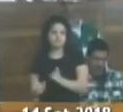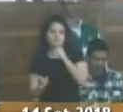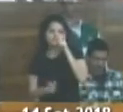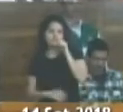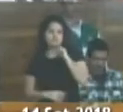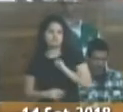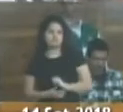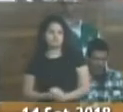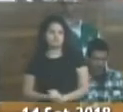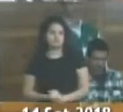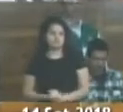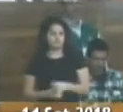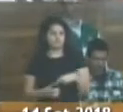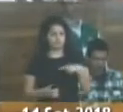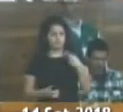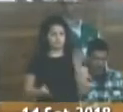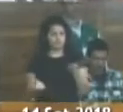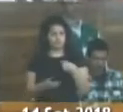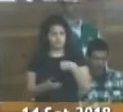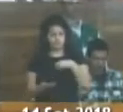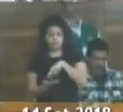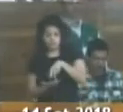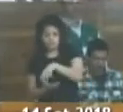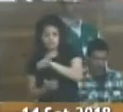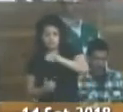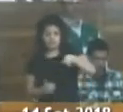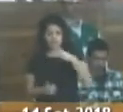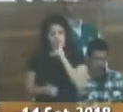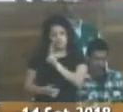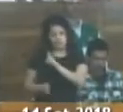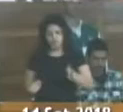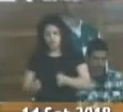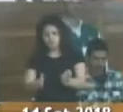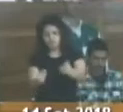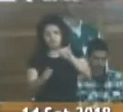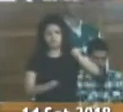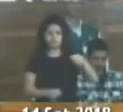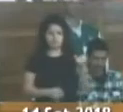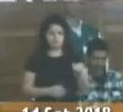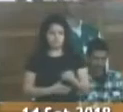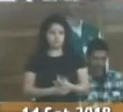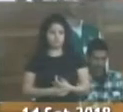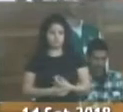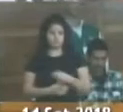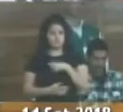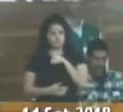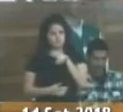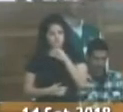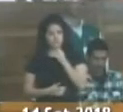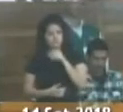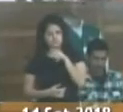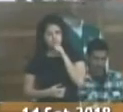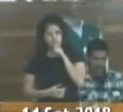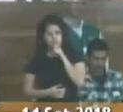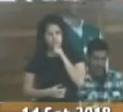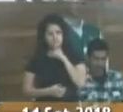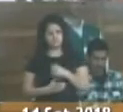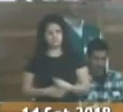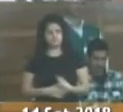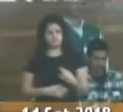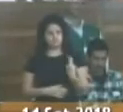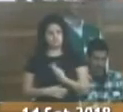rios. Hoje passei na Japuíba e olhei o rio da Japuíba. Gente, que tristeza! Nós somos